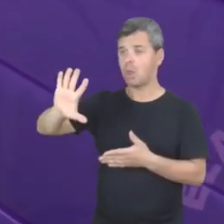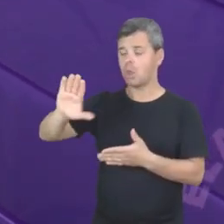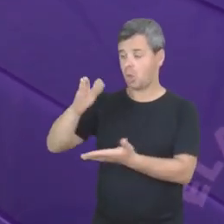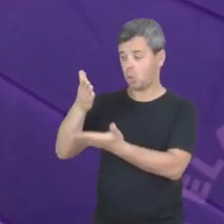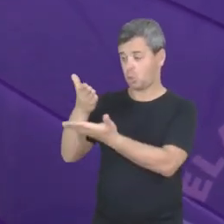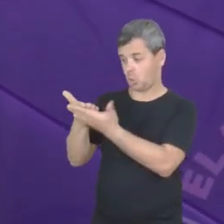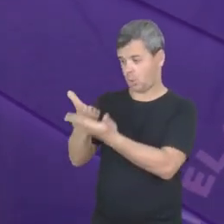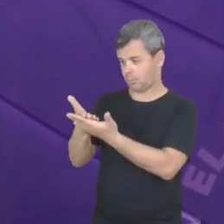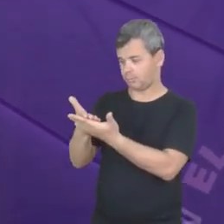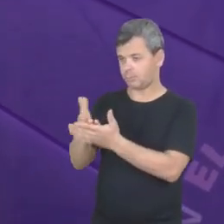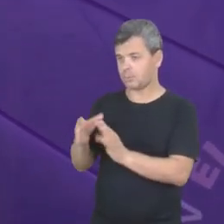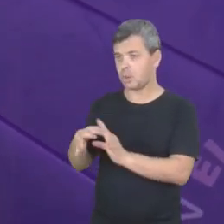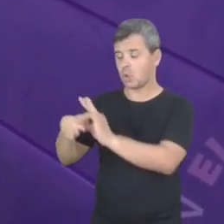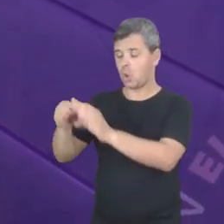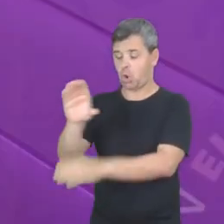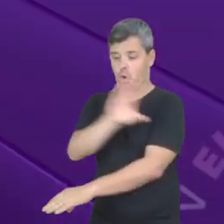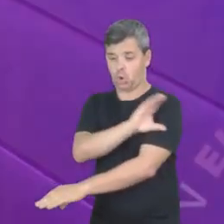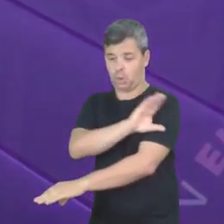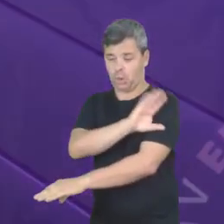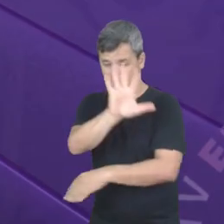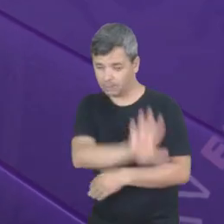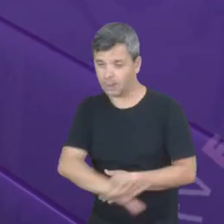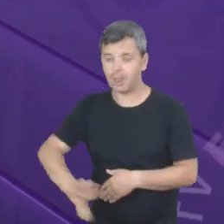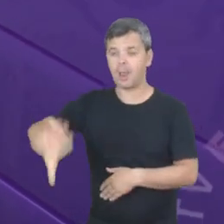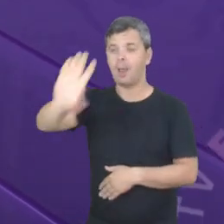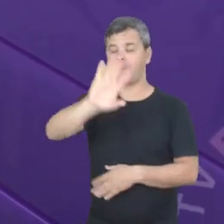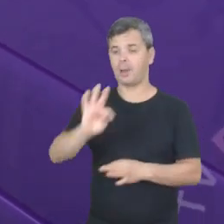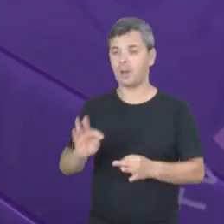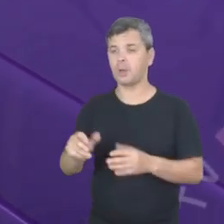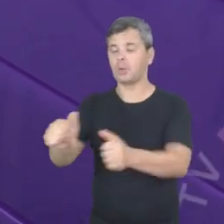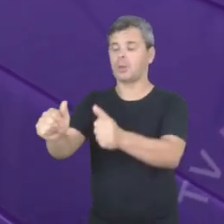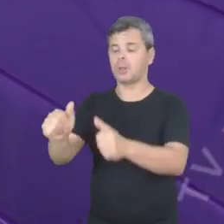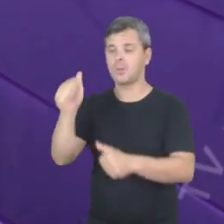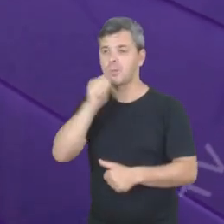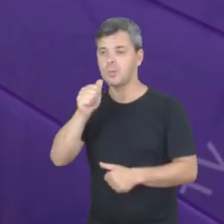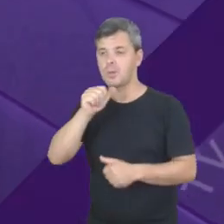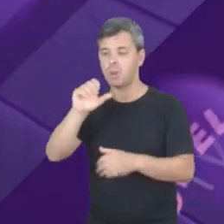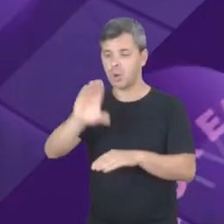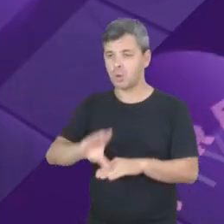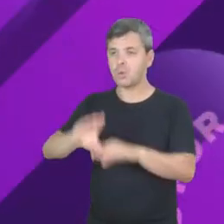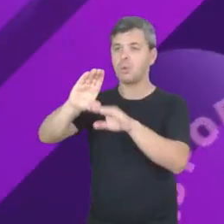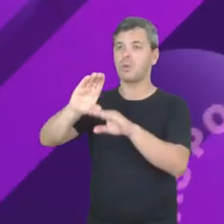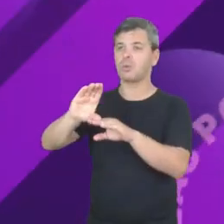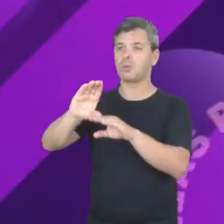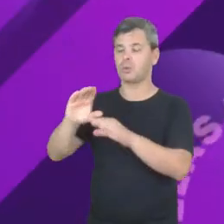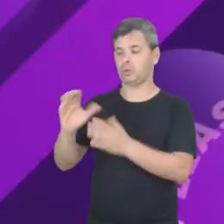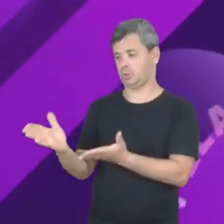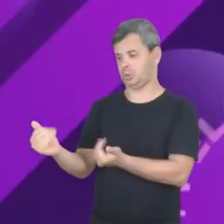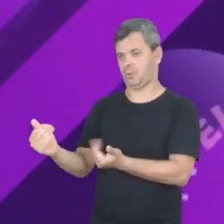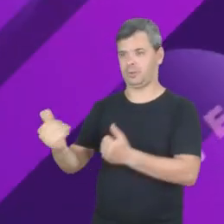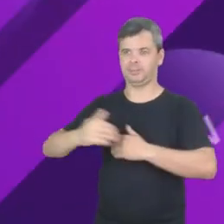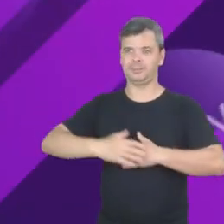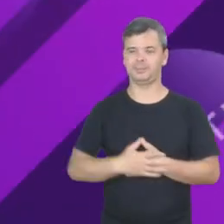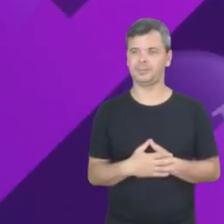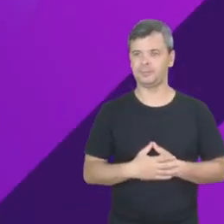dos Estudantes, coordenadora nacional do Para Todas e conselheira nacional de juventude.